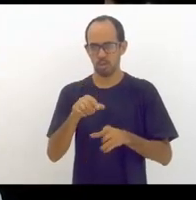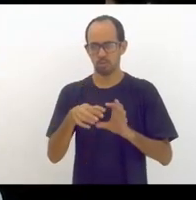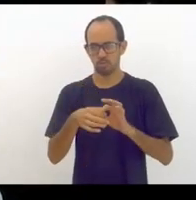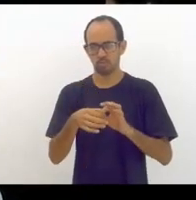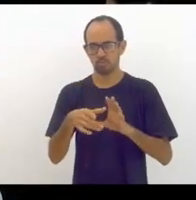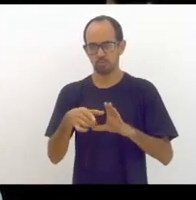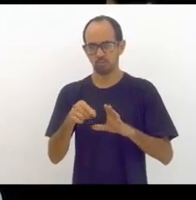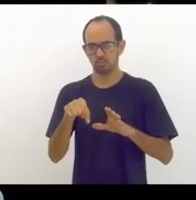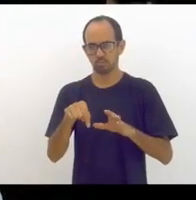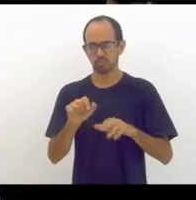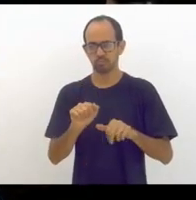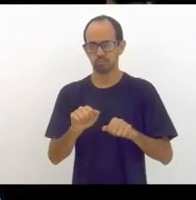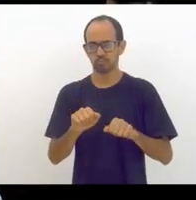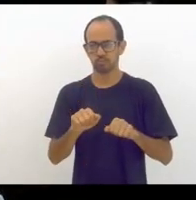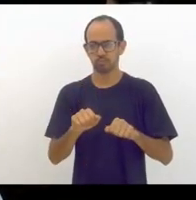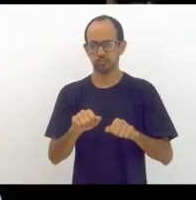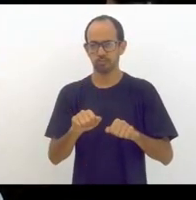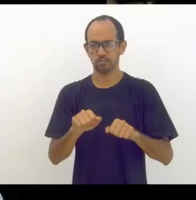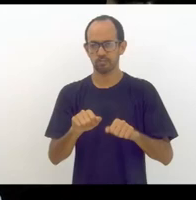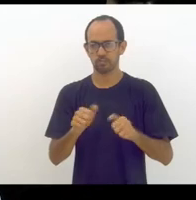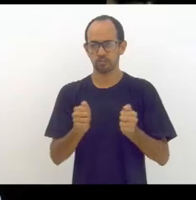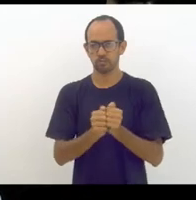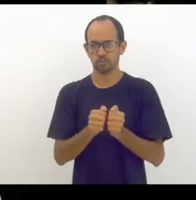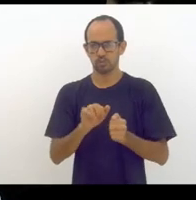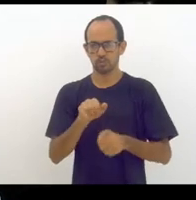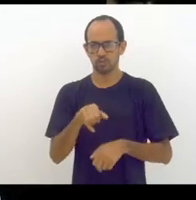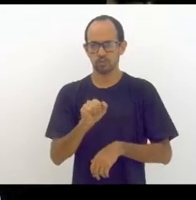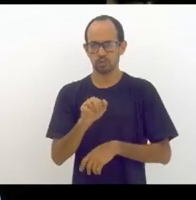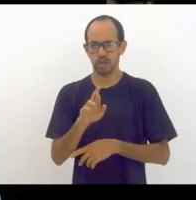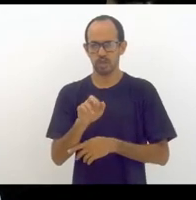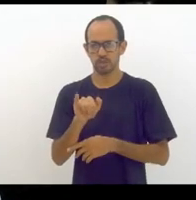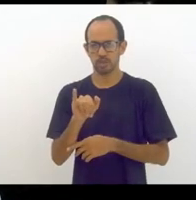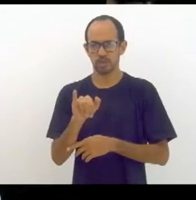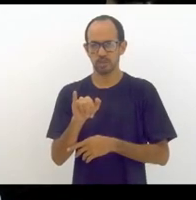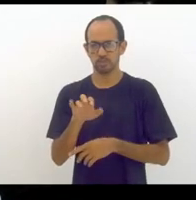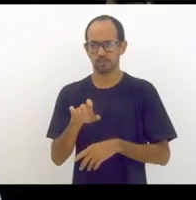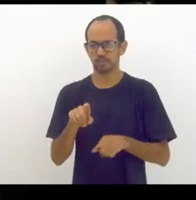aqui da junto com Jari, com Flávio, enfim.